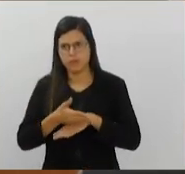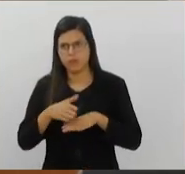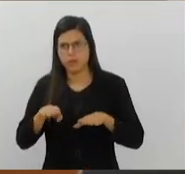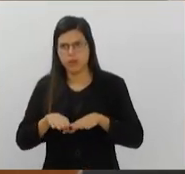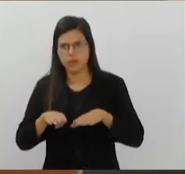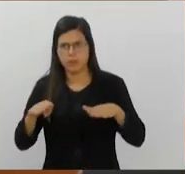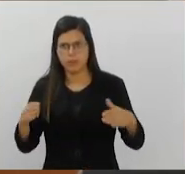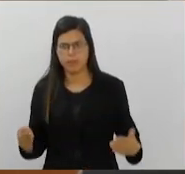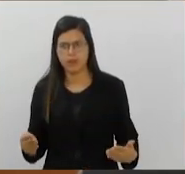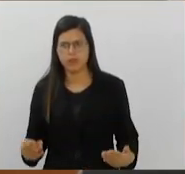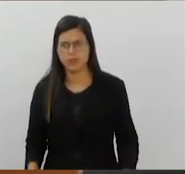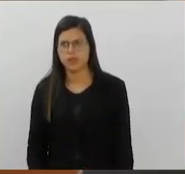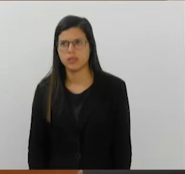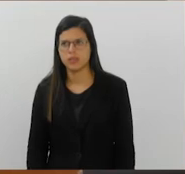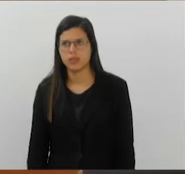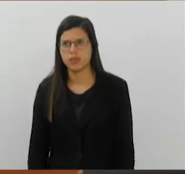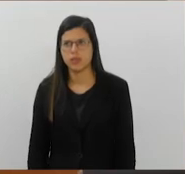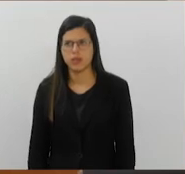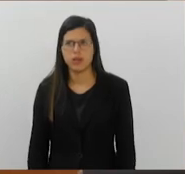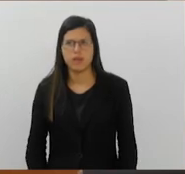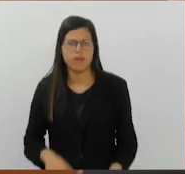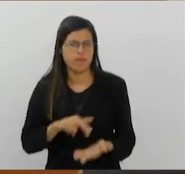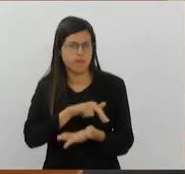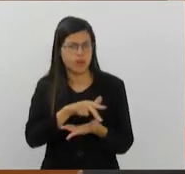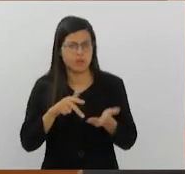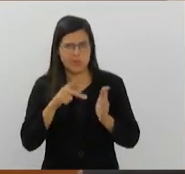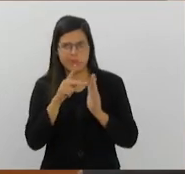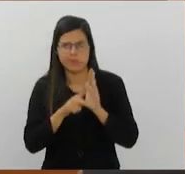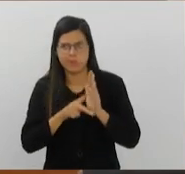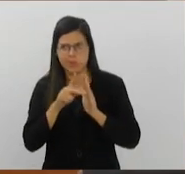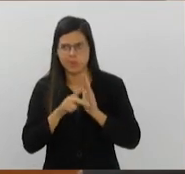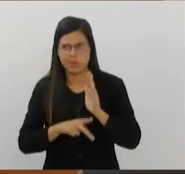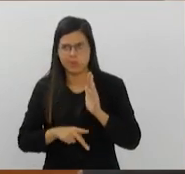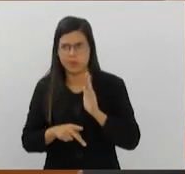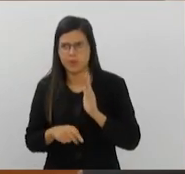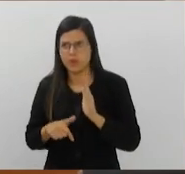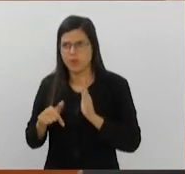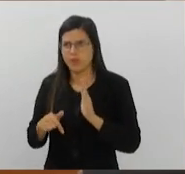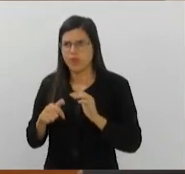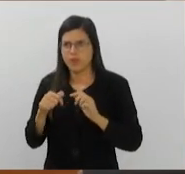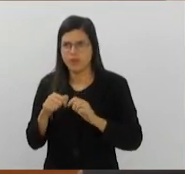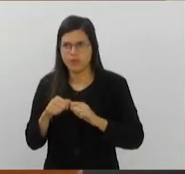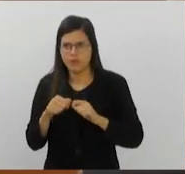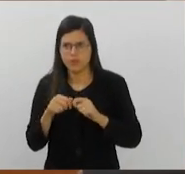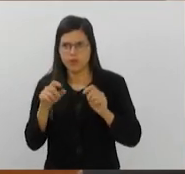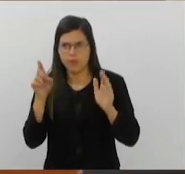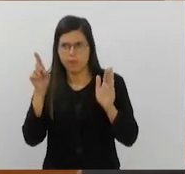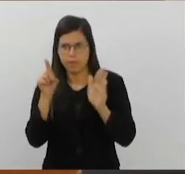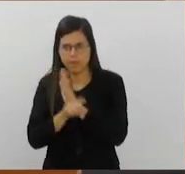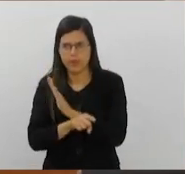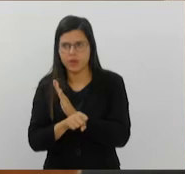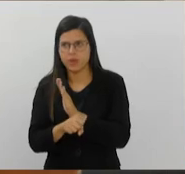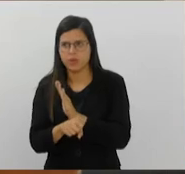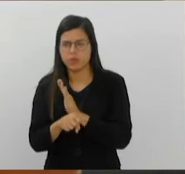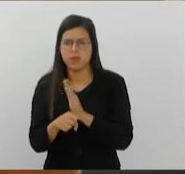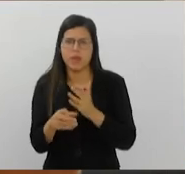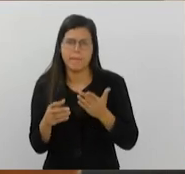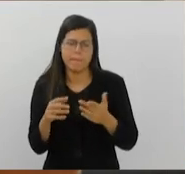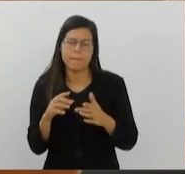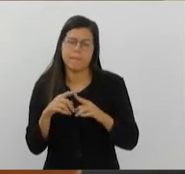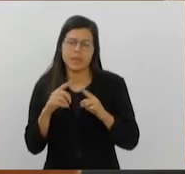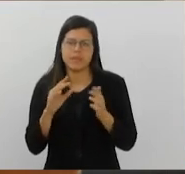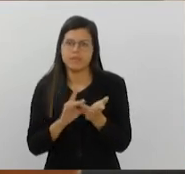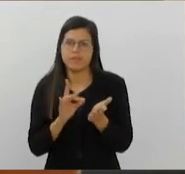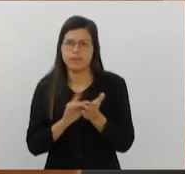mesa, com tantos projetos. Na verdade, eu iria fazer uma pergunta, mas, na verdade, eu quero fazer um